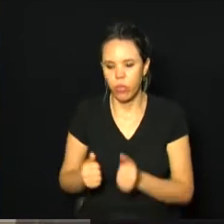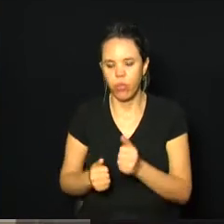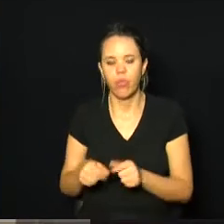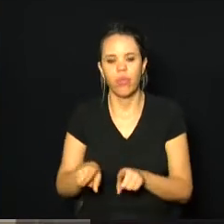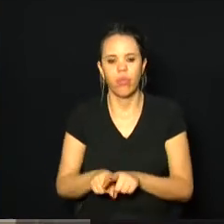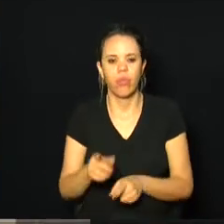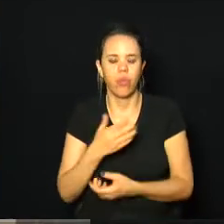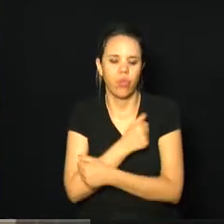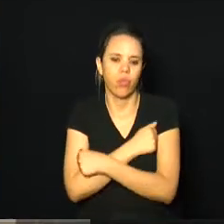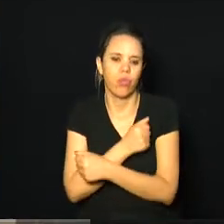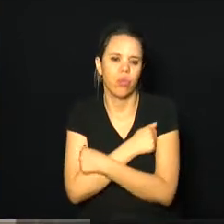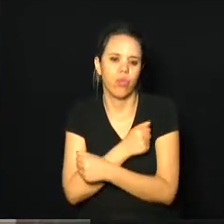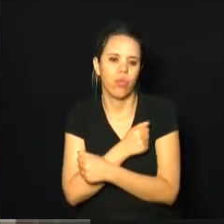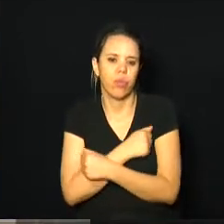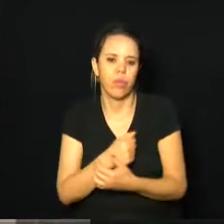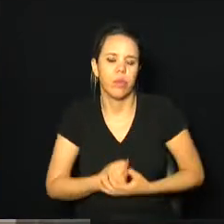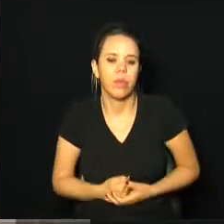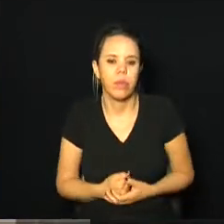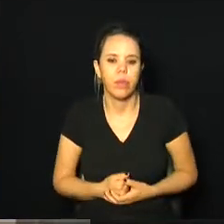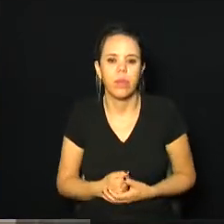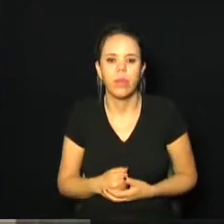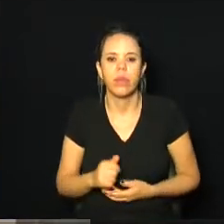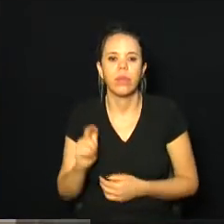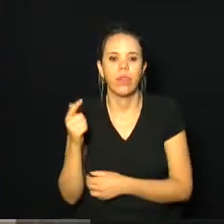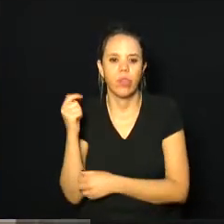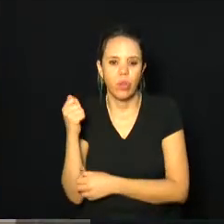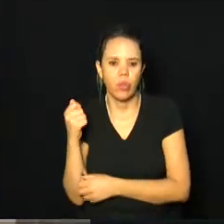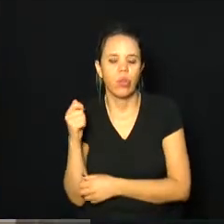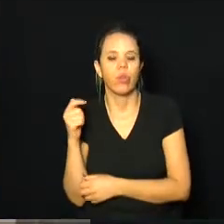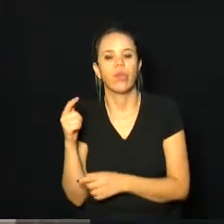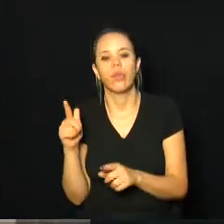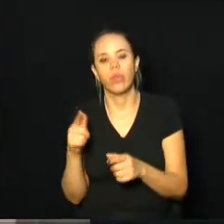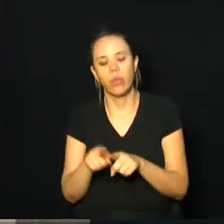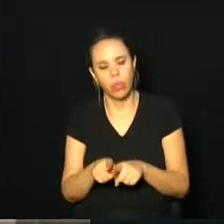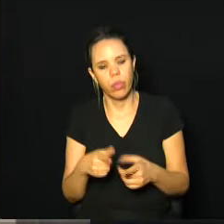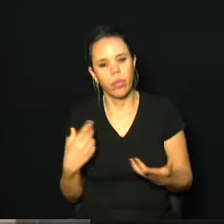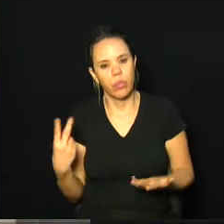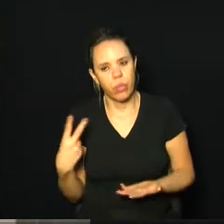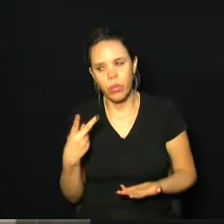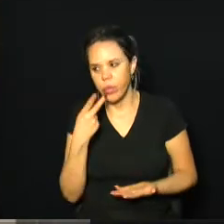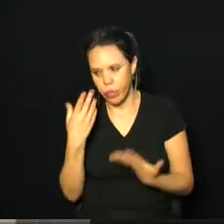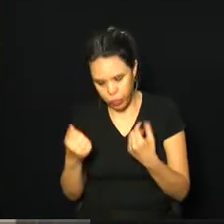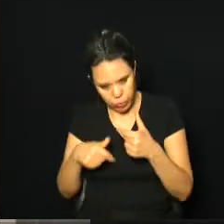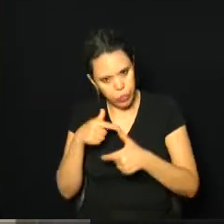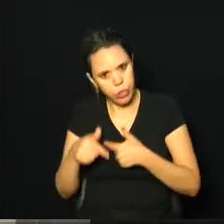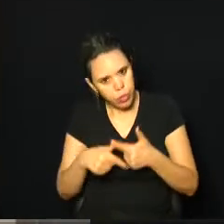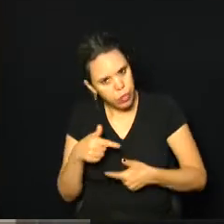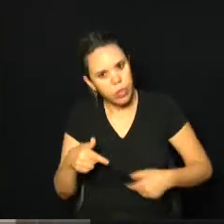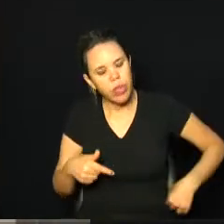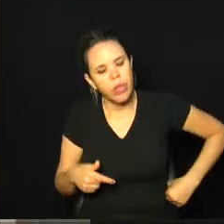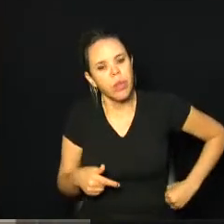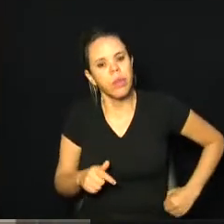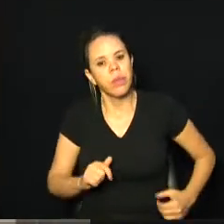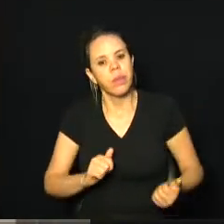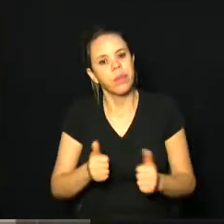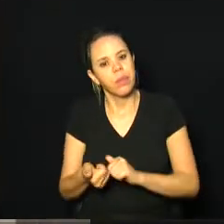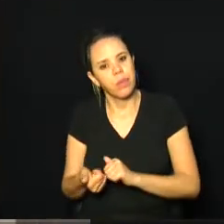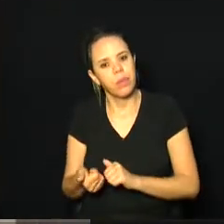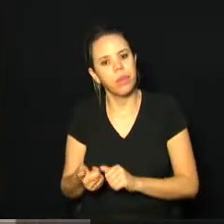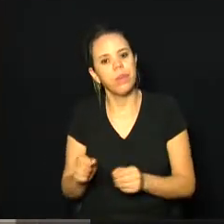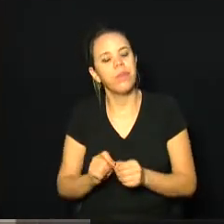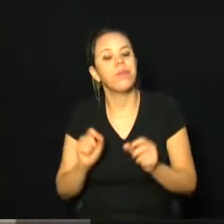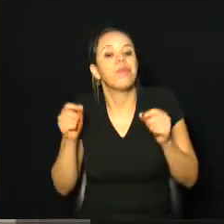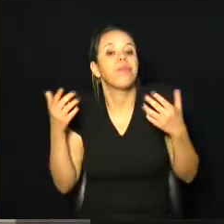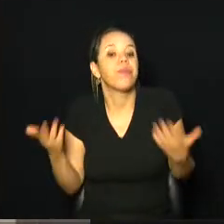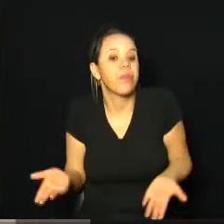grande abraço ao Paulão, nosso meio de rede, gaúcho. E aí falei, vamos trabalhar na área de esporte, porque a gente vai fazer o